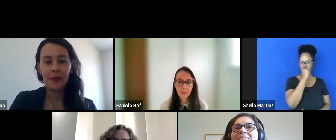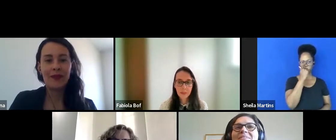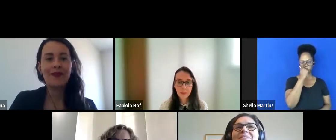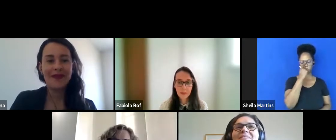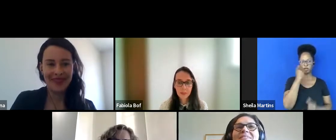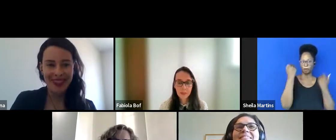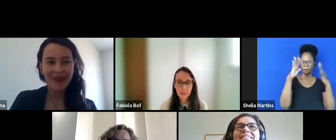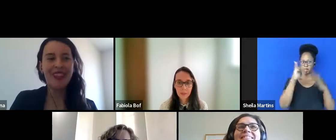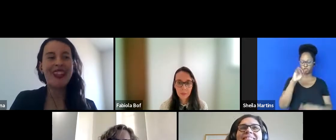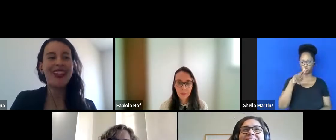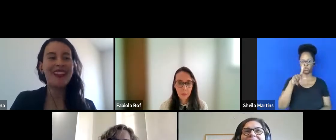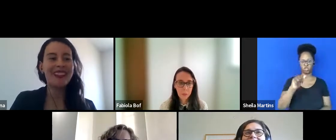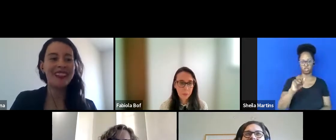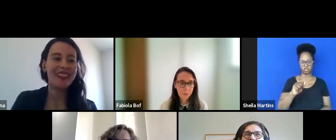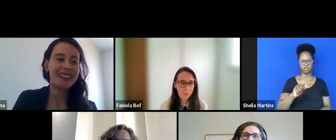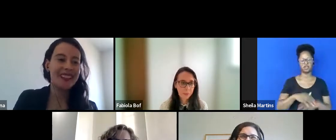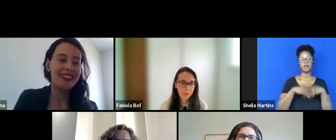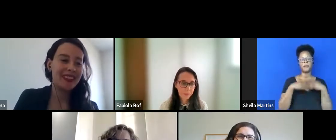Parabéns, Juliana.